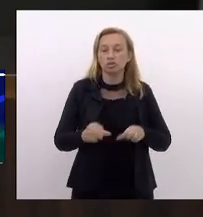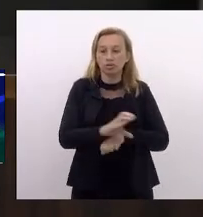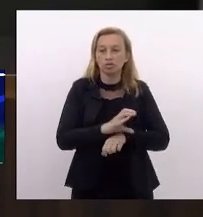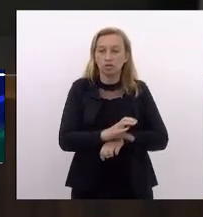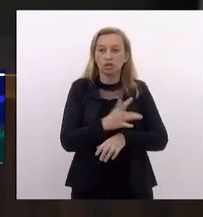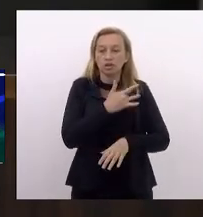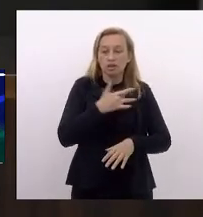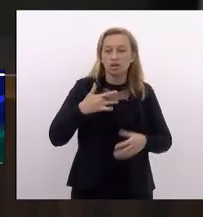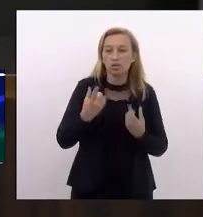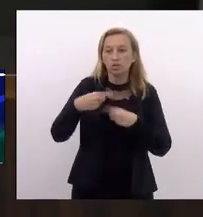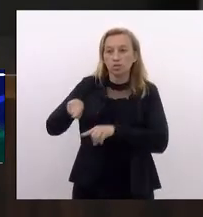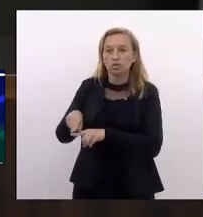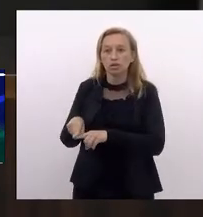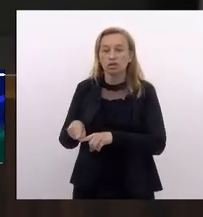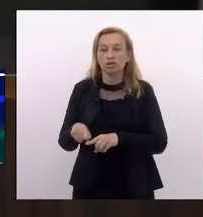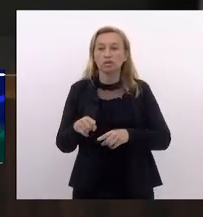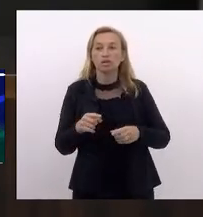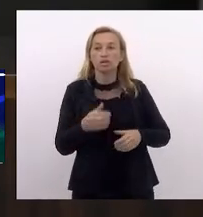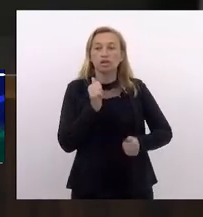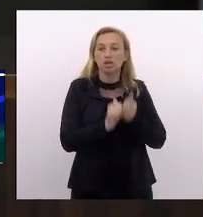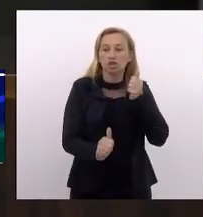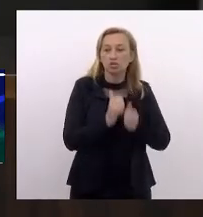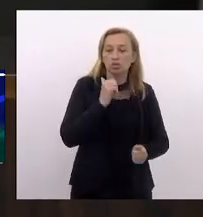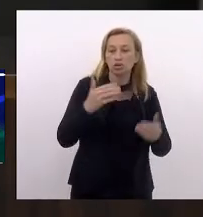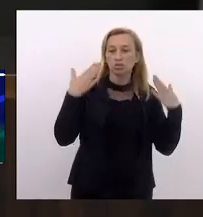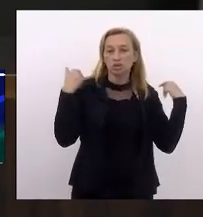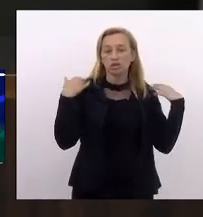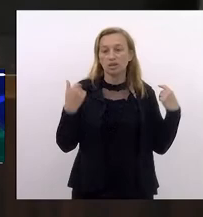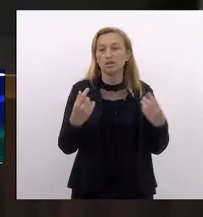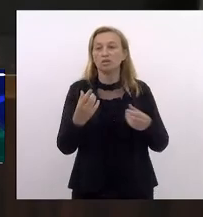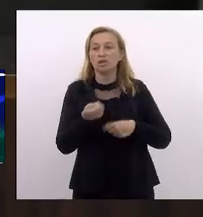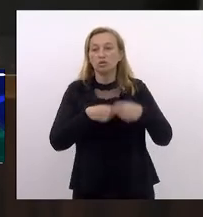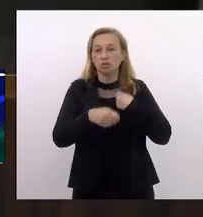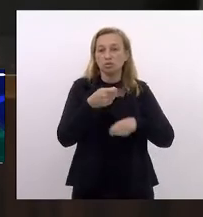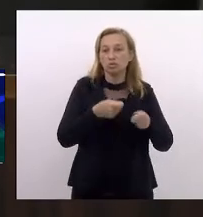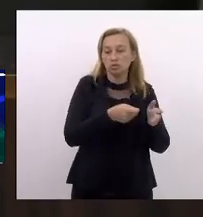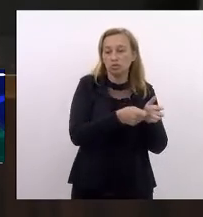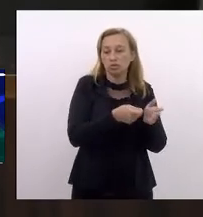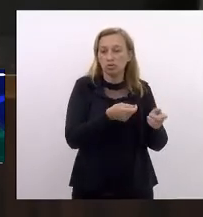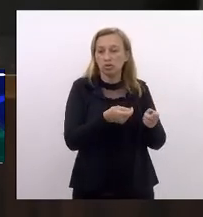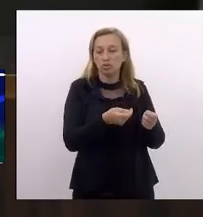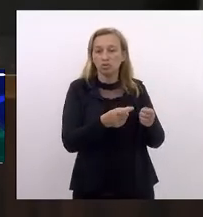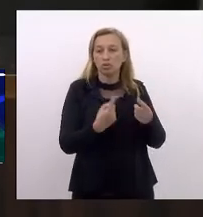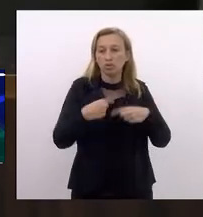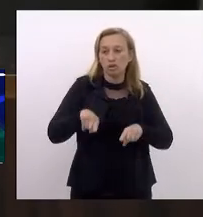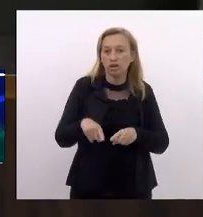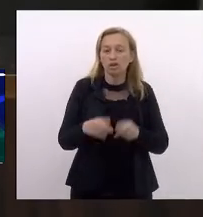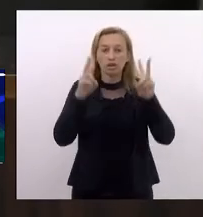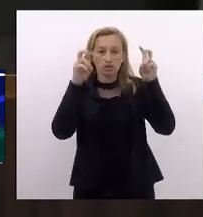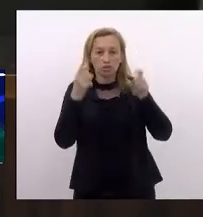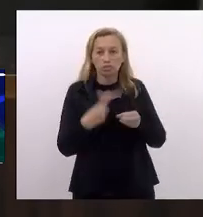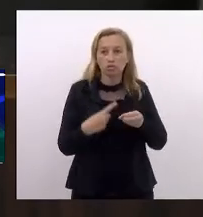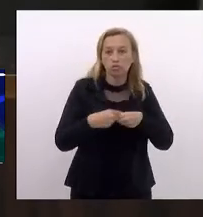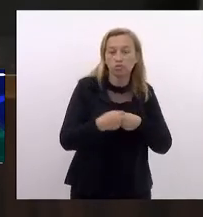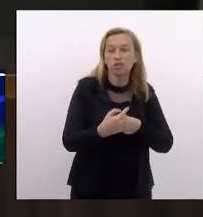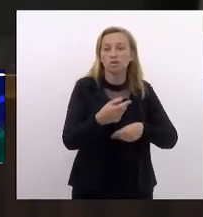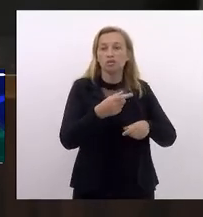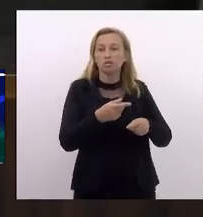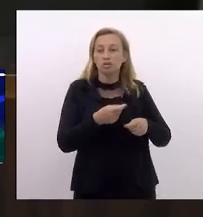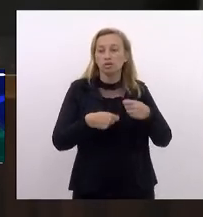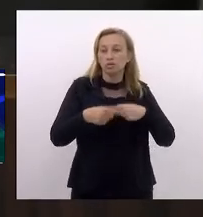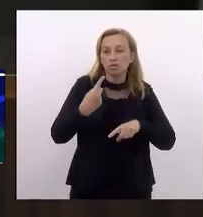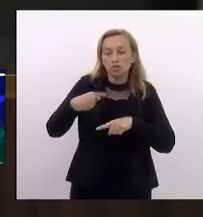condicionalidade saúde contrário de potes lazer favorável economia dos comércios contrário os últimos se pais no momento Regional